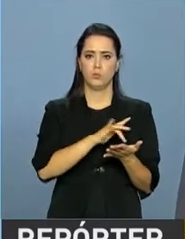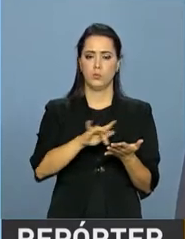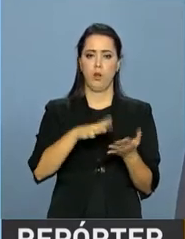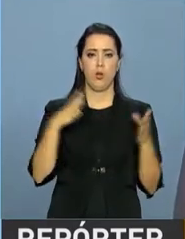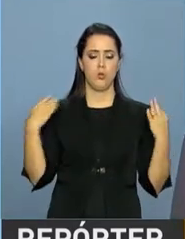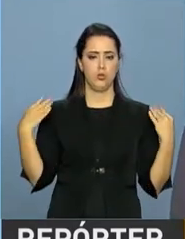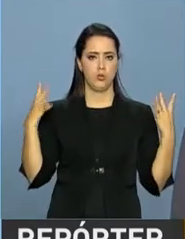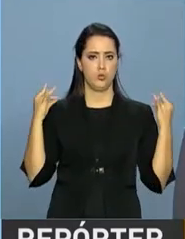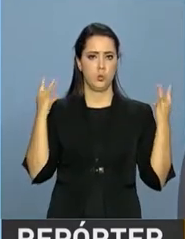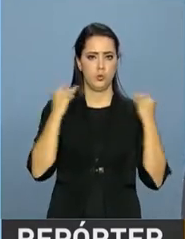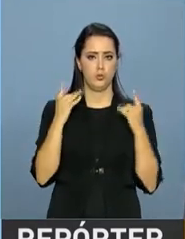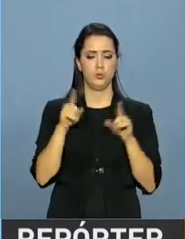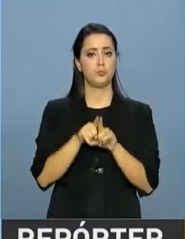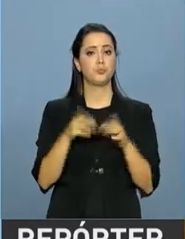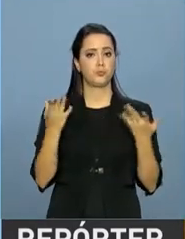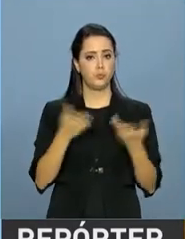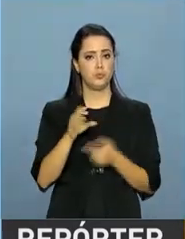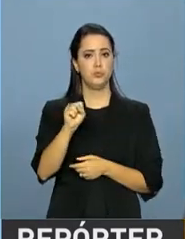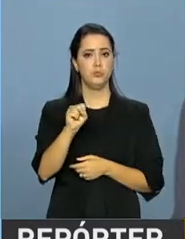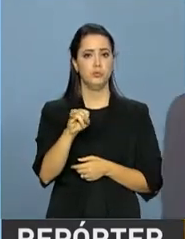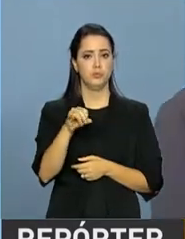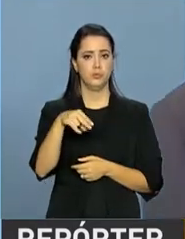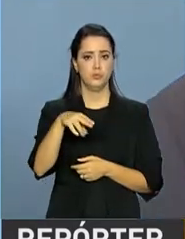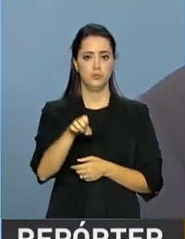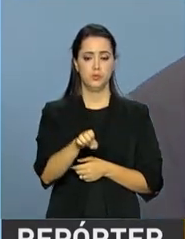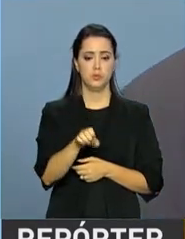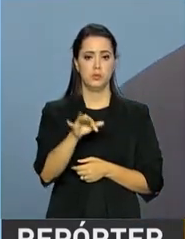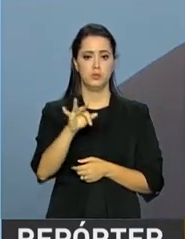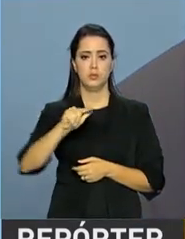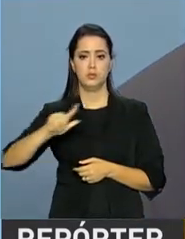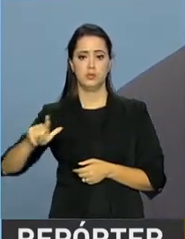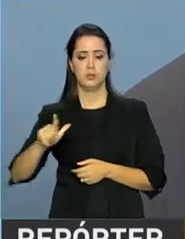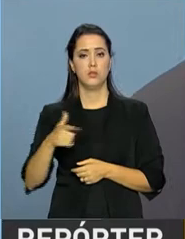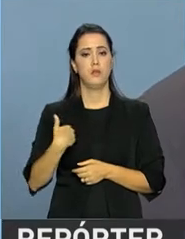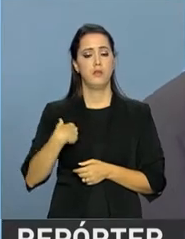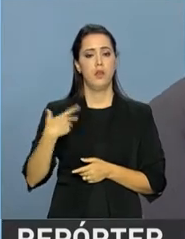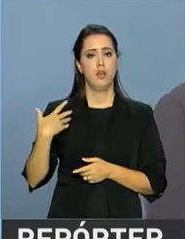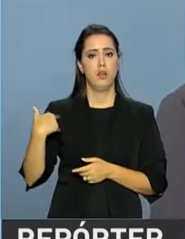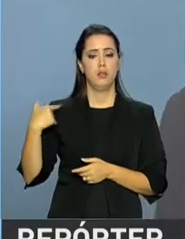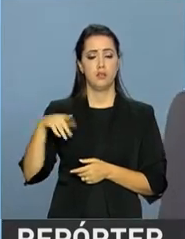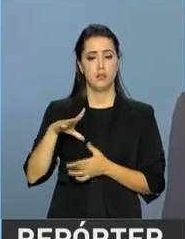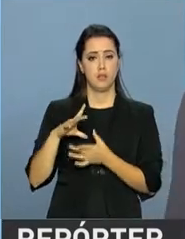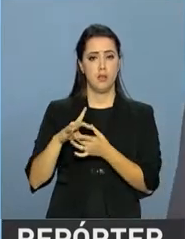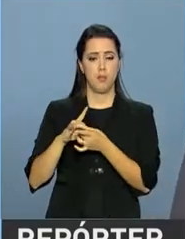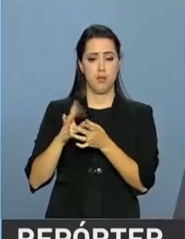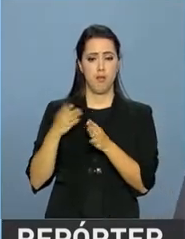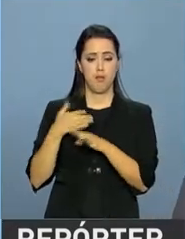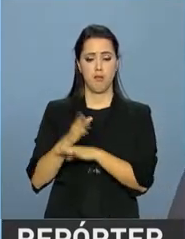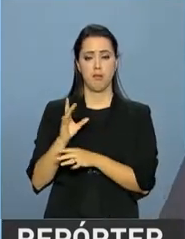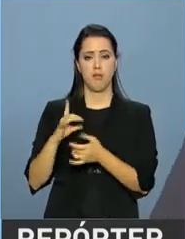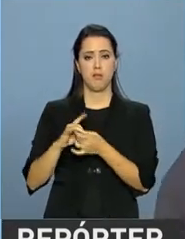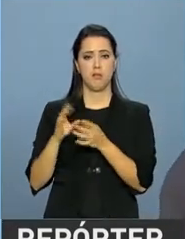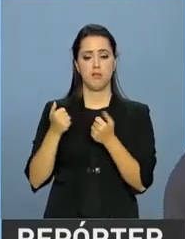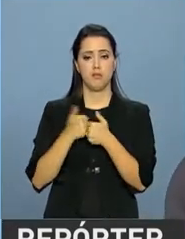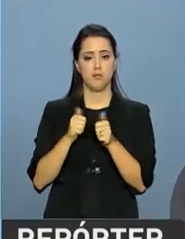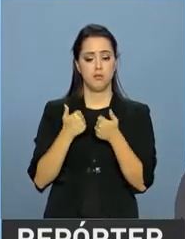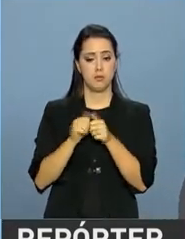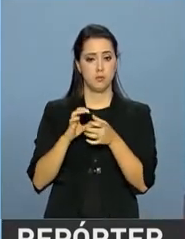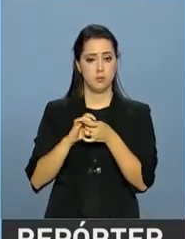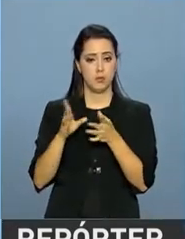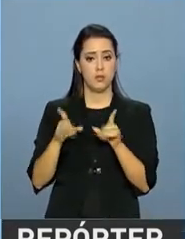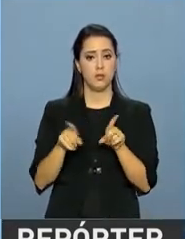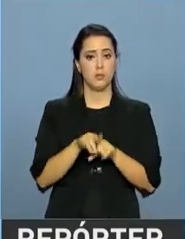a informatização do programa passe livre interestadual e o inss digital e disse pode buscar